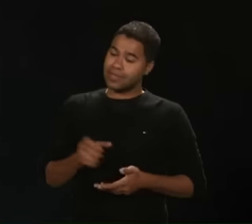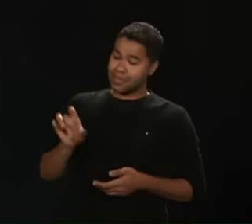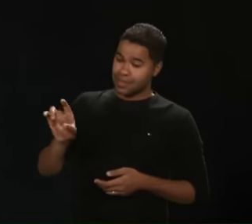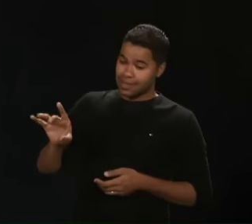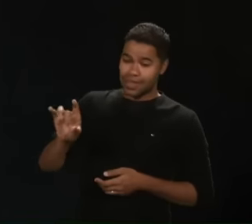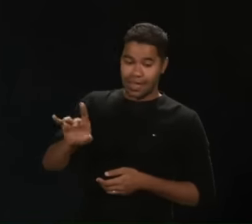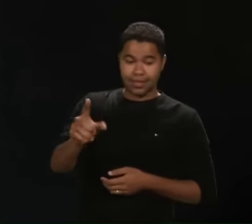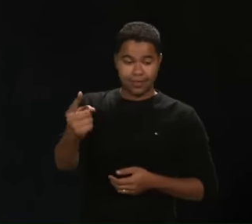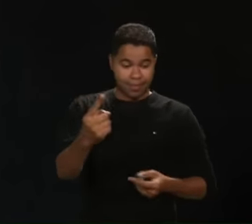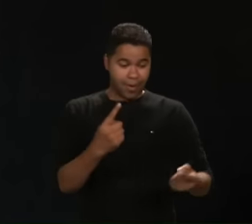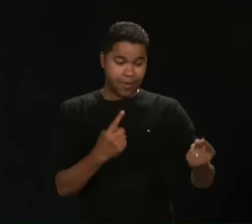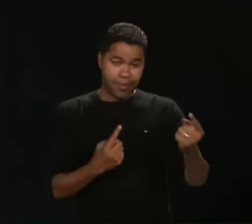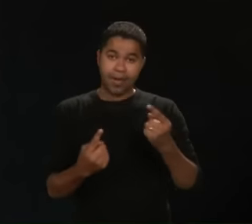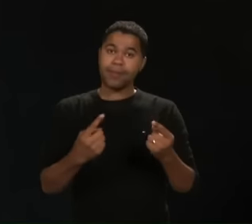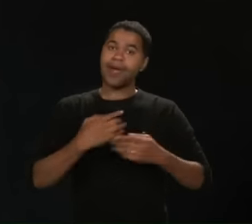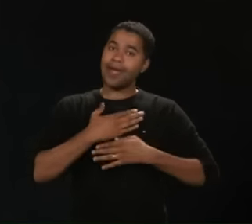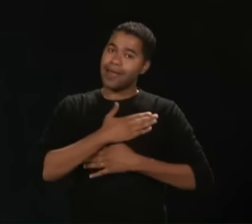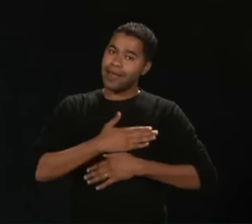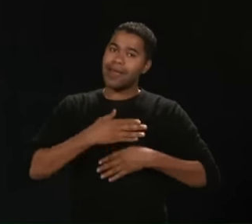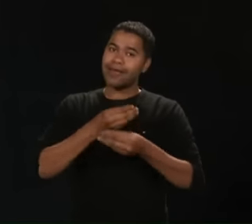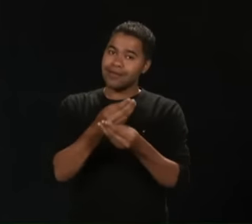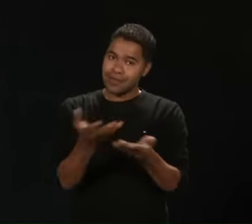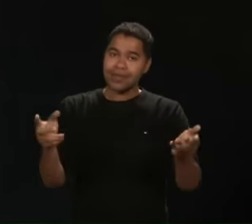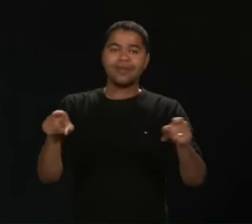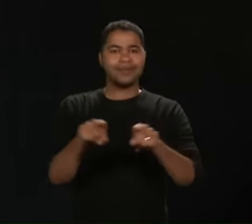pessoa que passar pela minha vida.